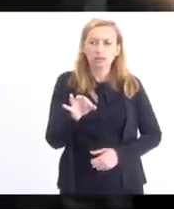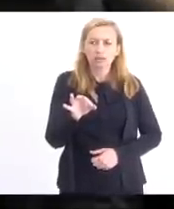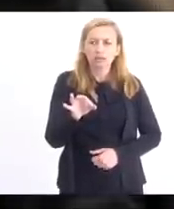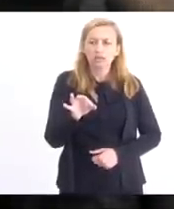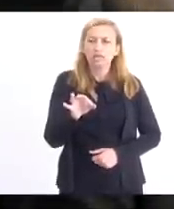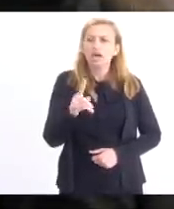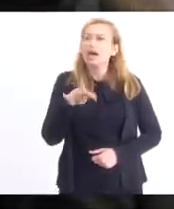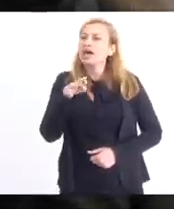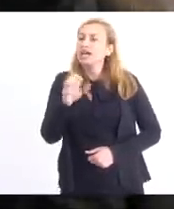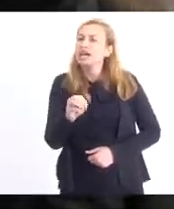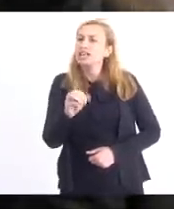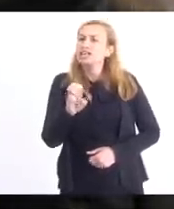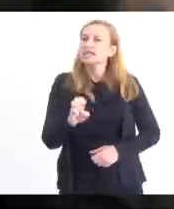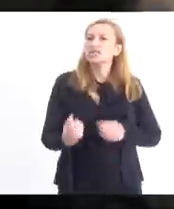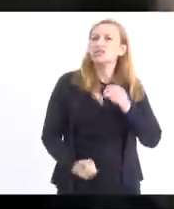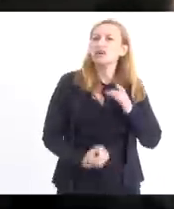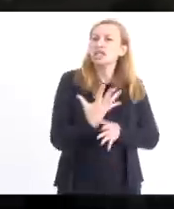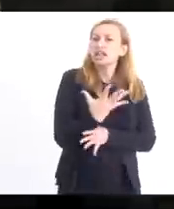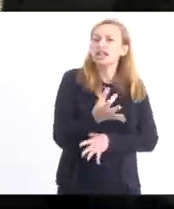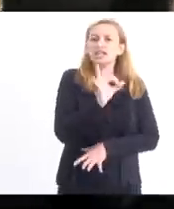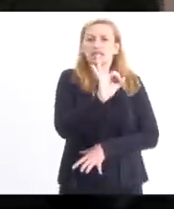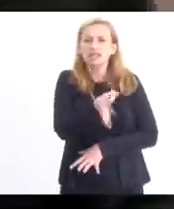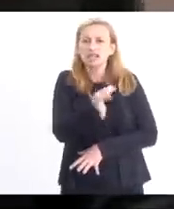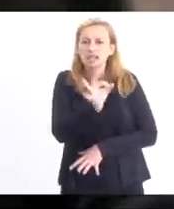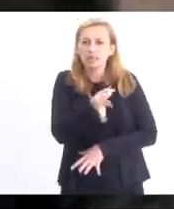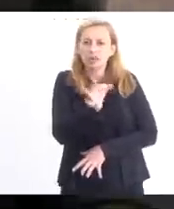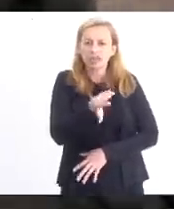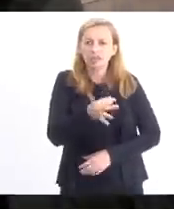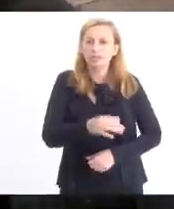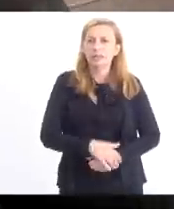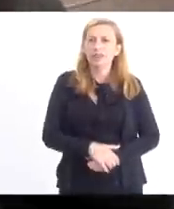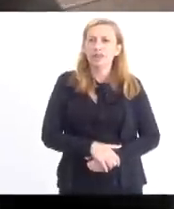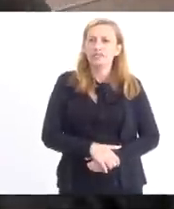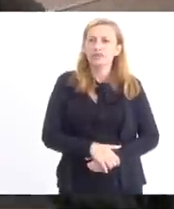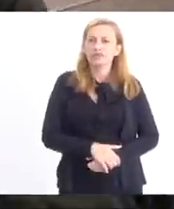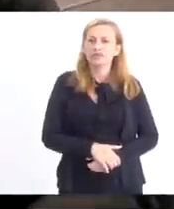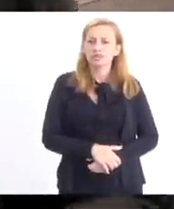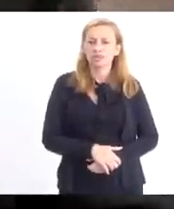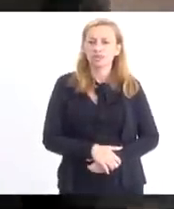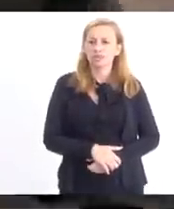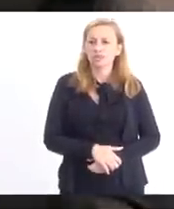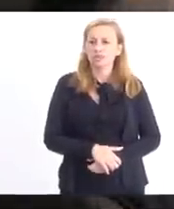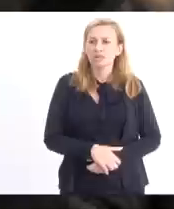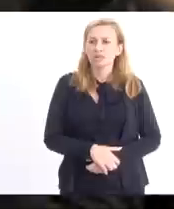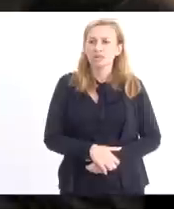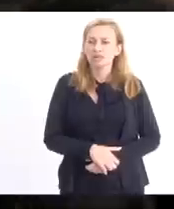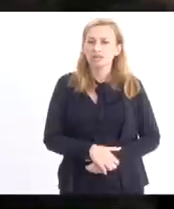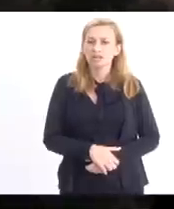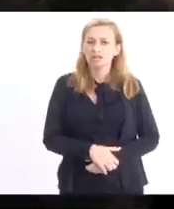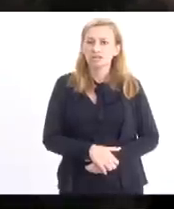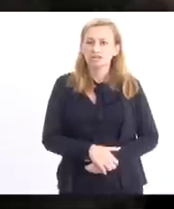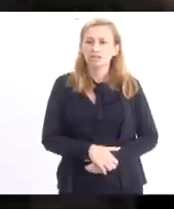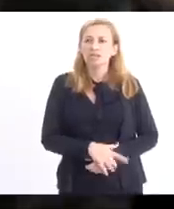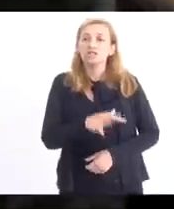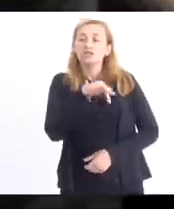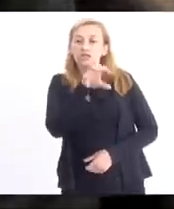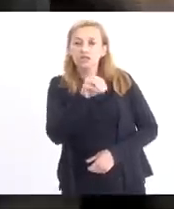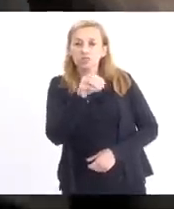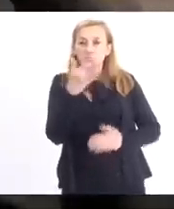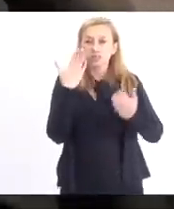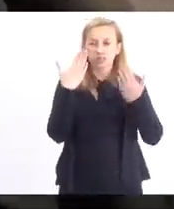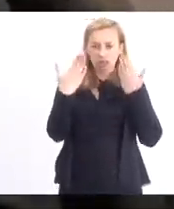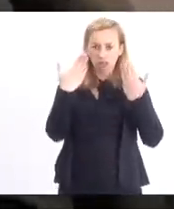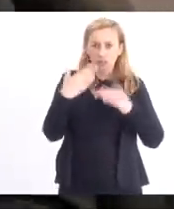A Grete foi criada exatamente para compensar o desgaste permanente, não, ali já tá tudo certo, físico e